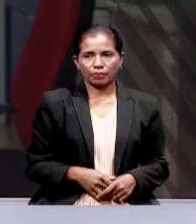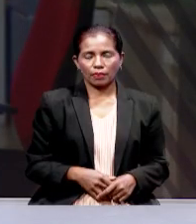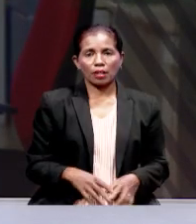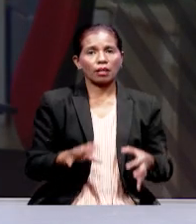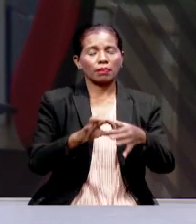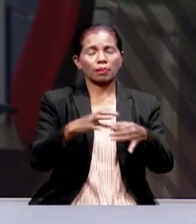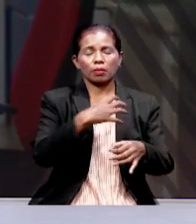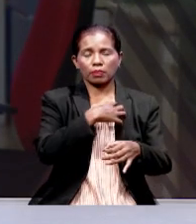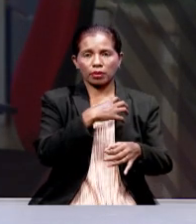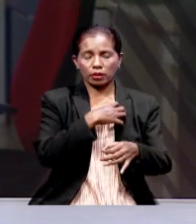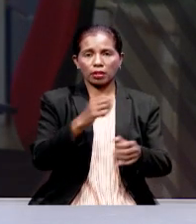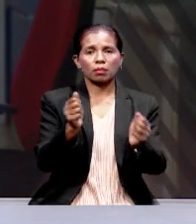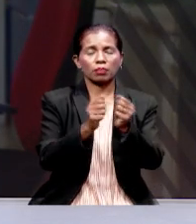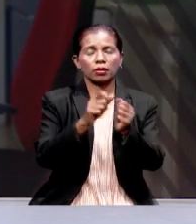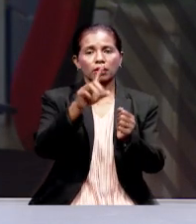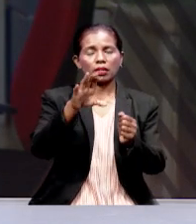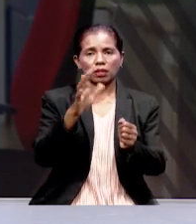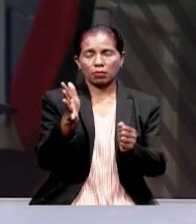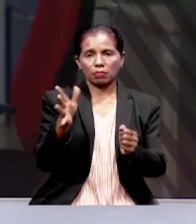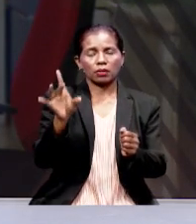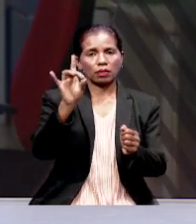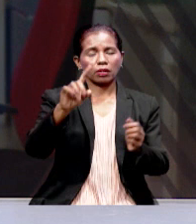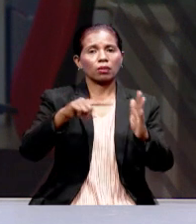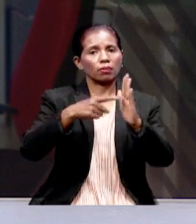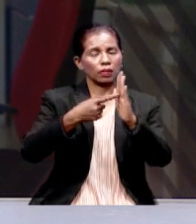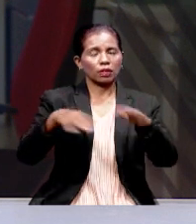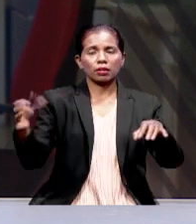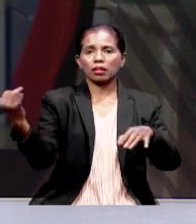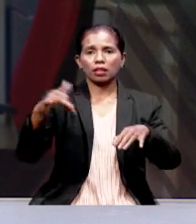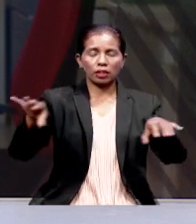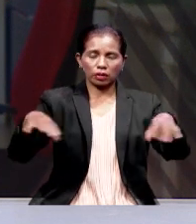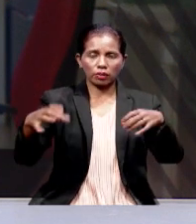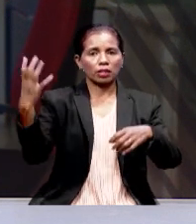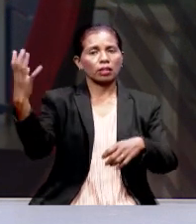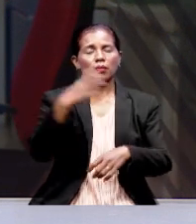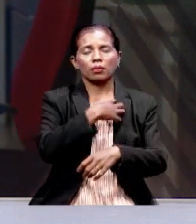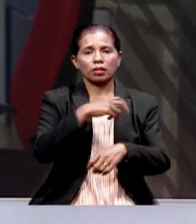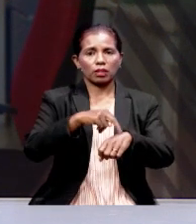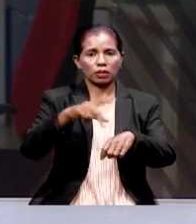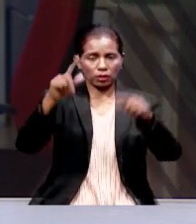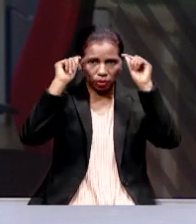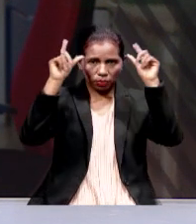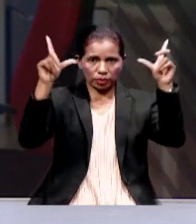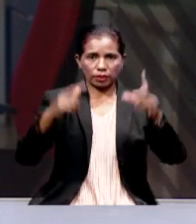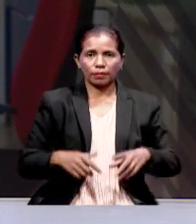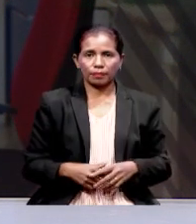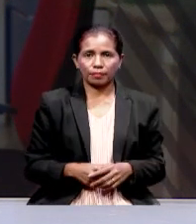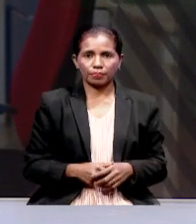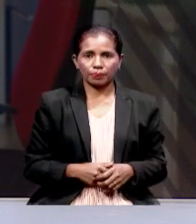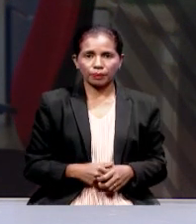Membro polisi reformado atau sidali menresingwalu hahu hikas serni servisu ya polisi nasional Timor Leste.